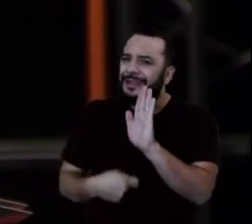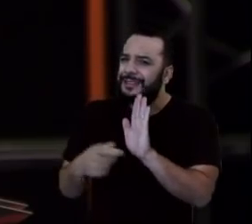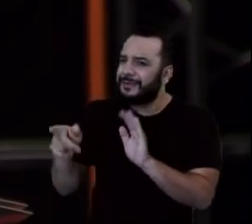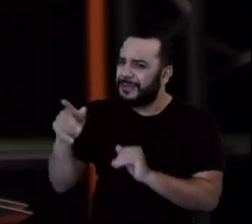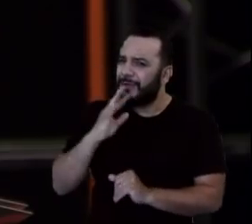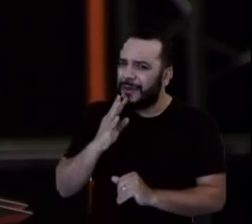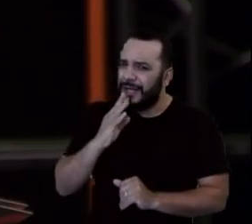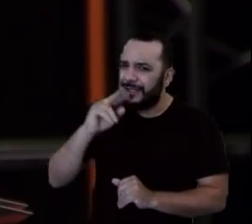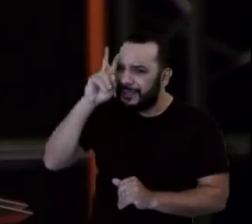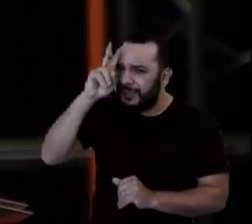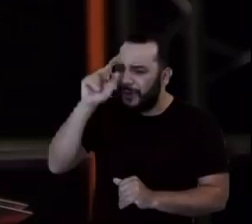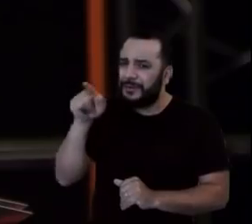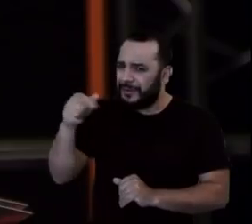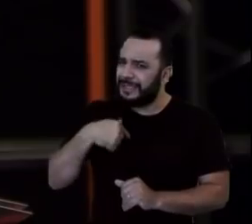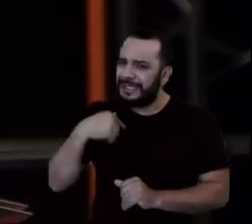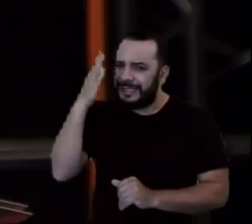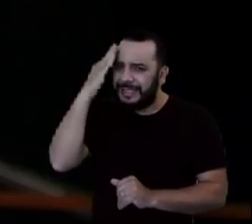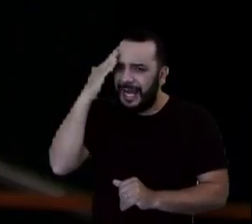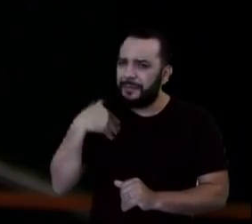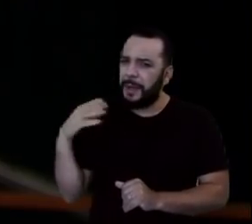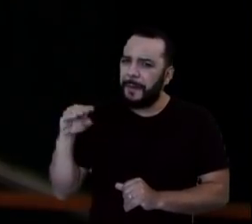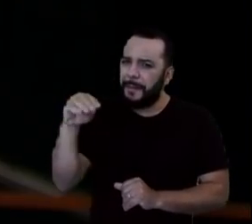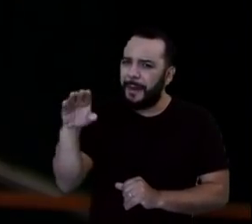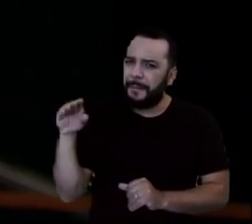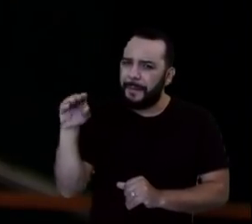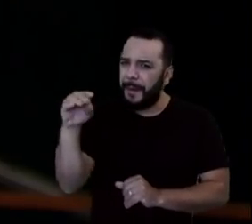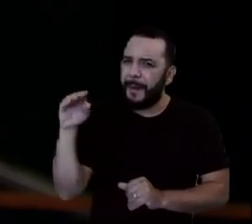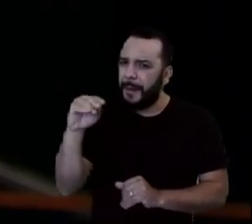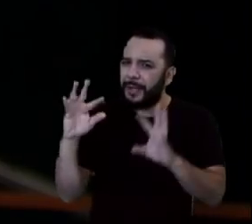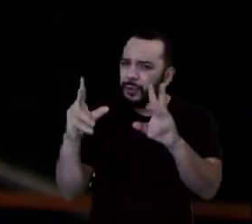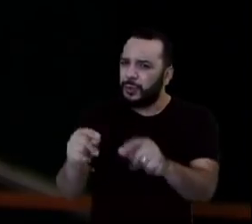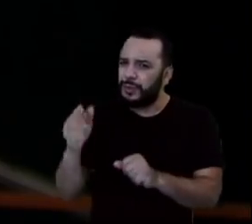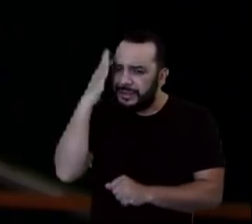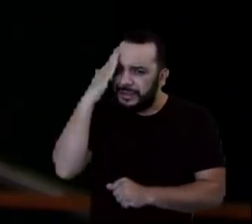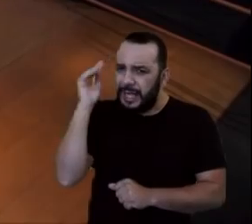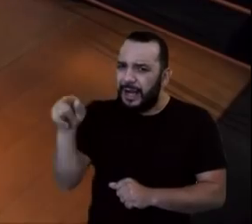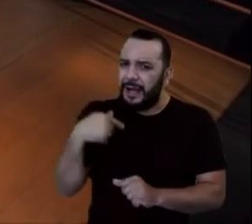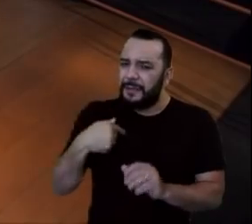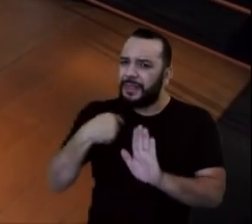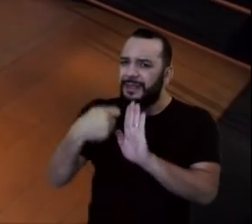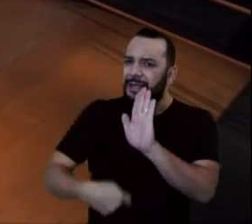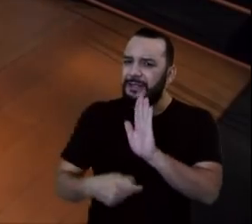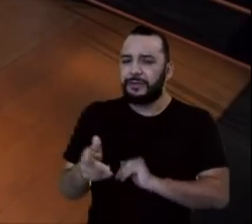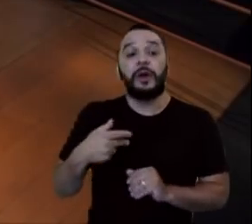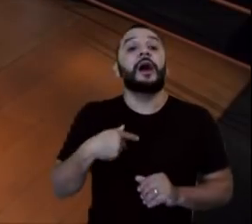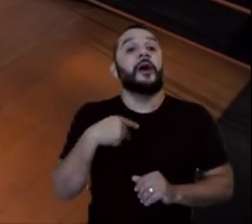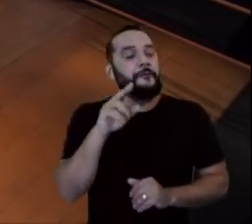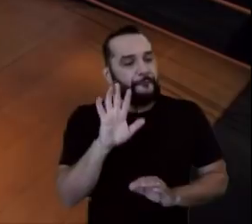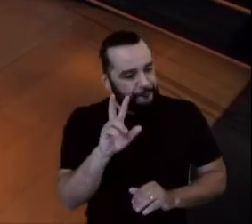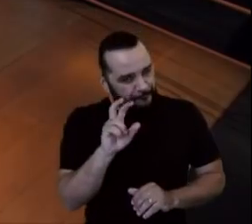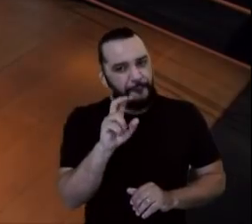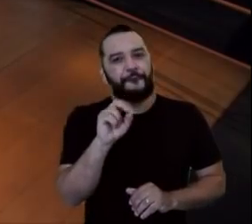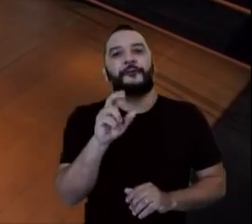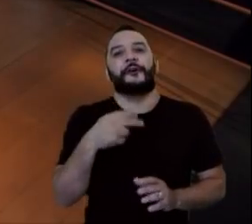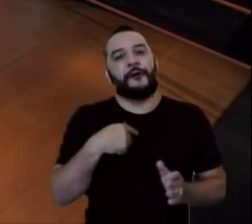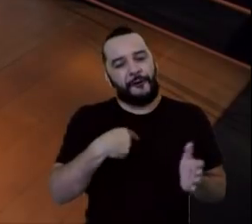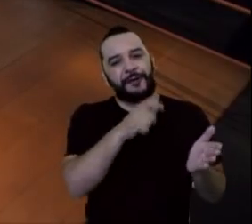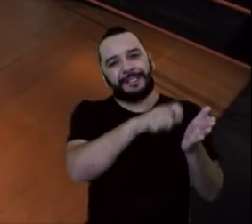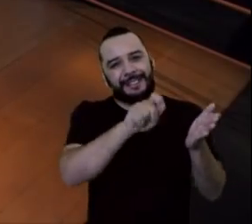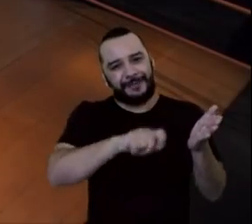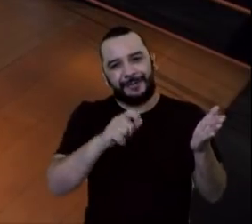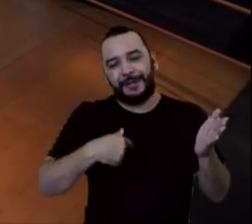peraí, qual é a sua história com essa peça? Você está falando o texto antes das atrizes? O que é isso? Eu contei para ele, essa peça foi escrita para minha avó,